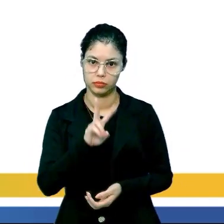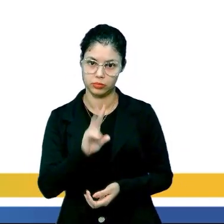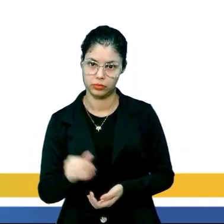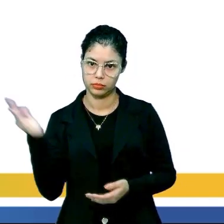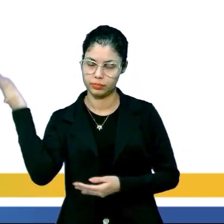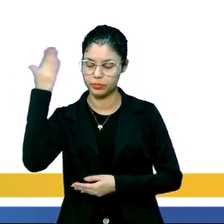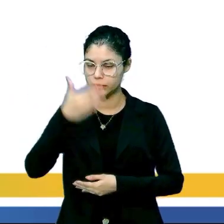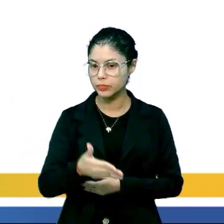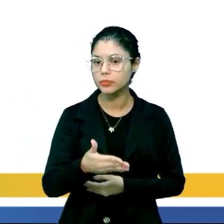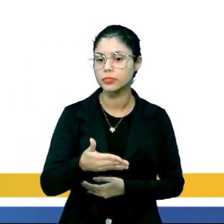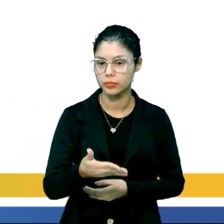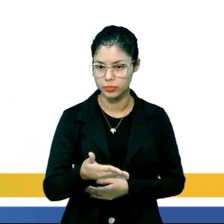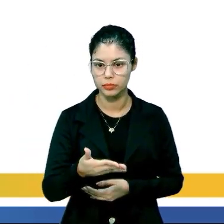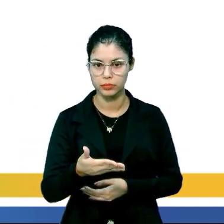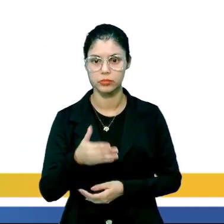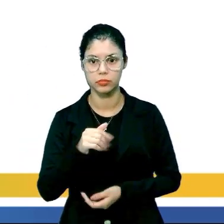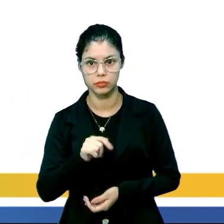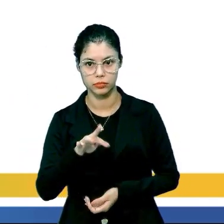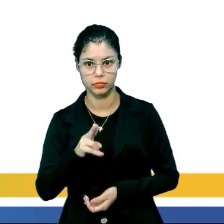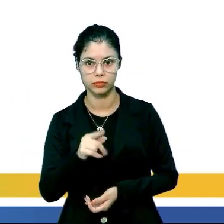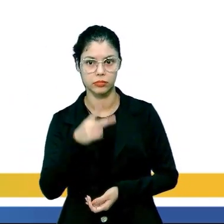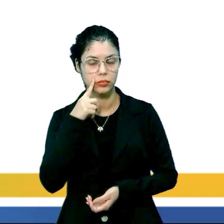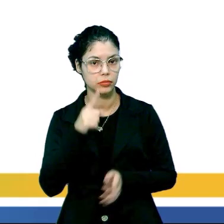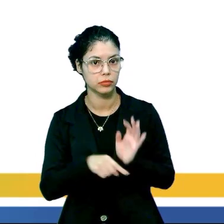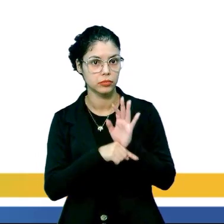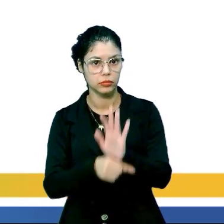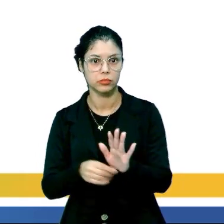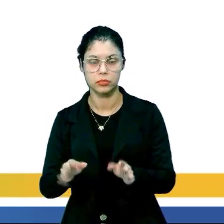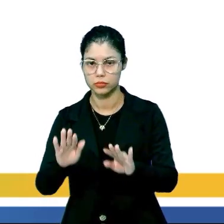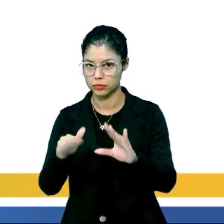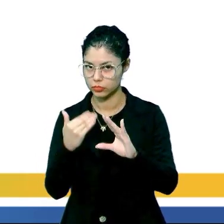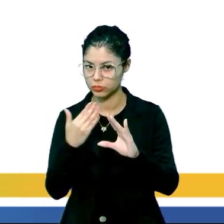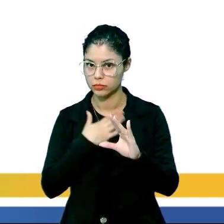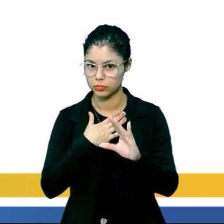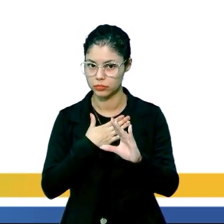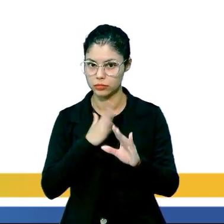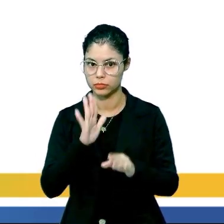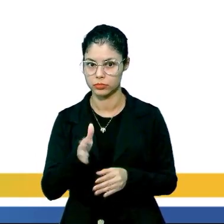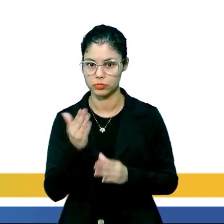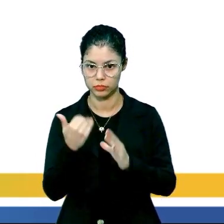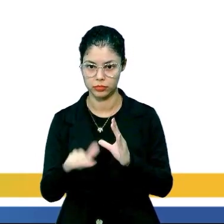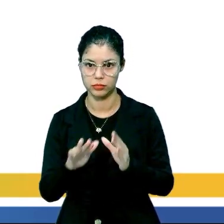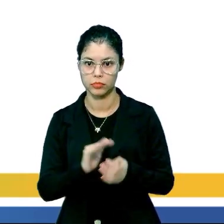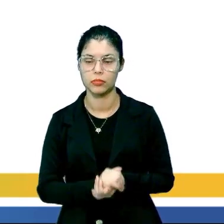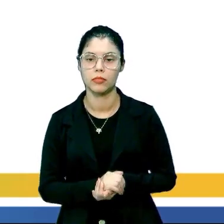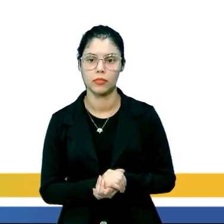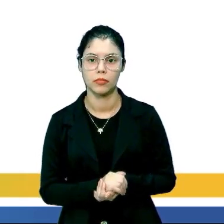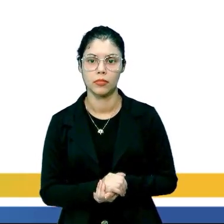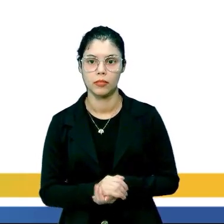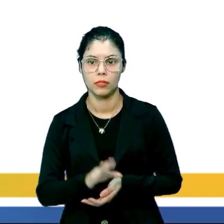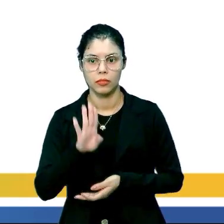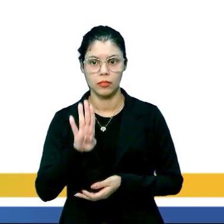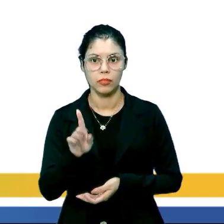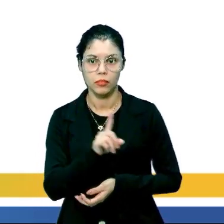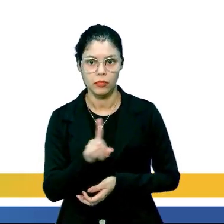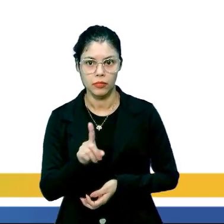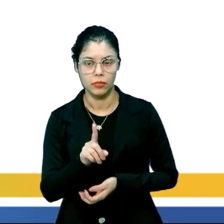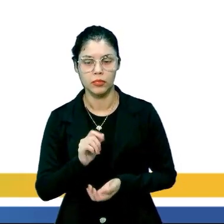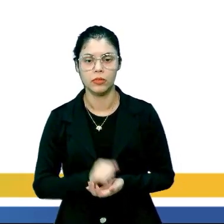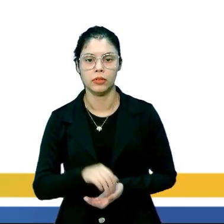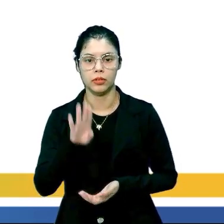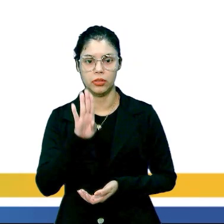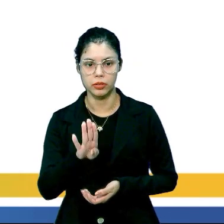agir diretamente já no antígeno. Opa, apresentou para mim, já vou lá atacar. O linfócito B não.